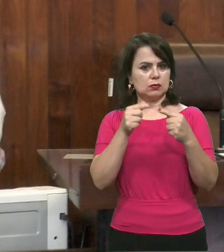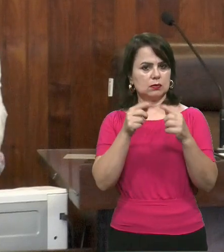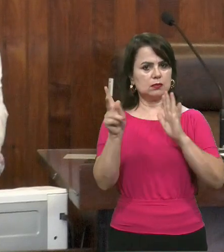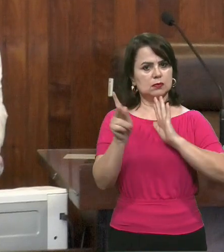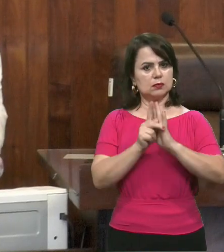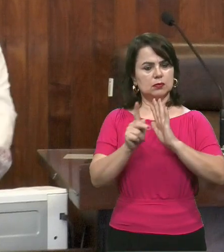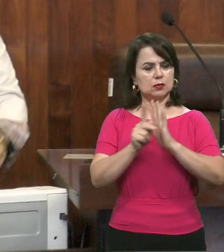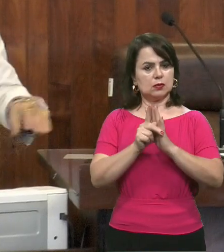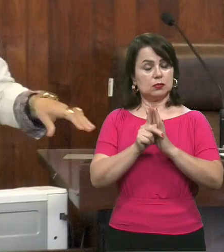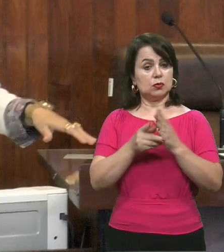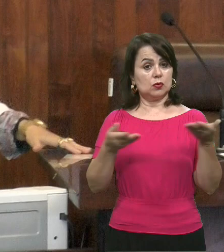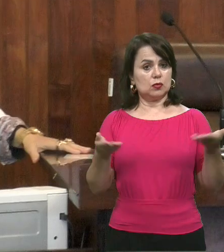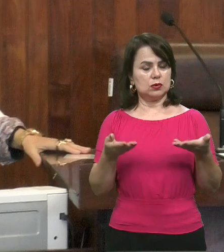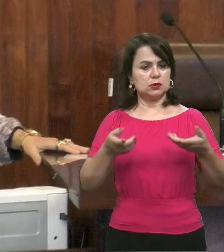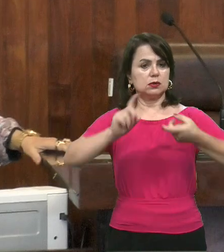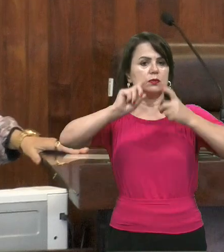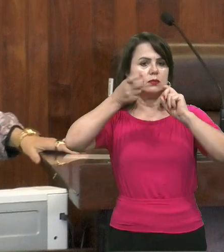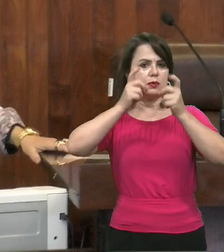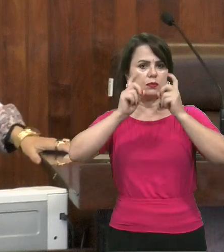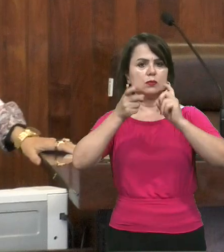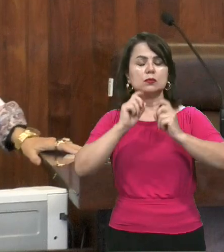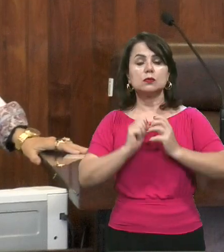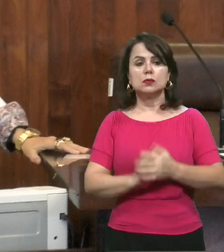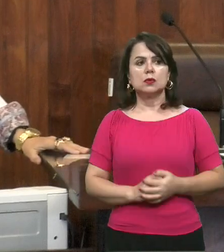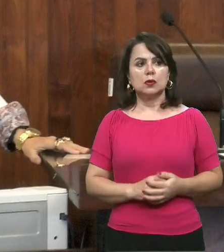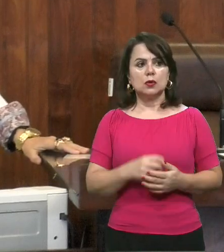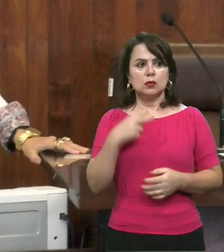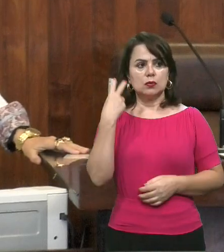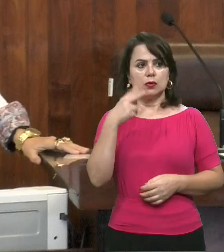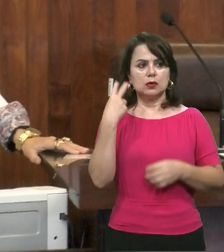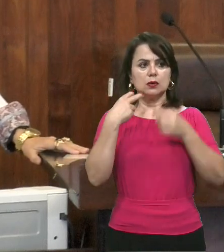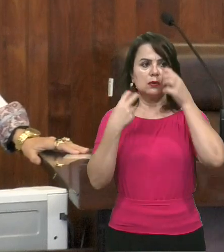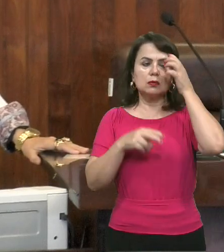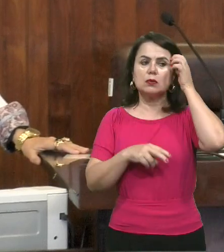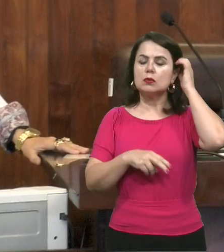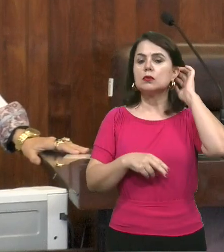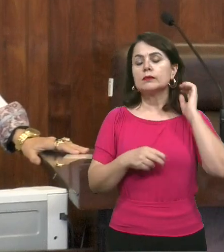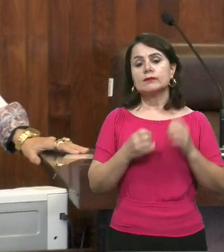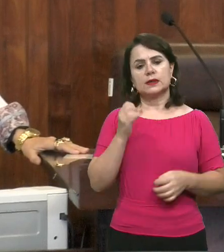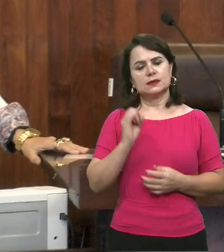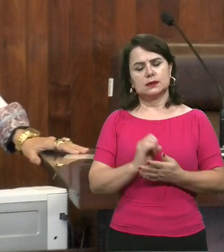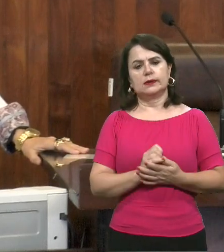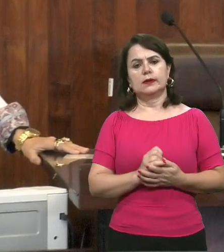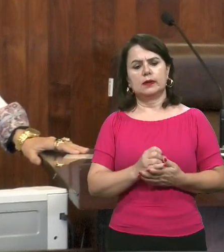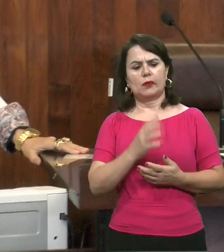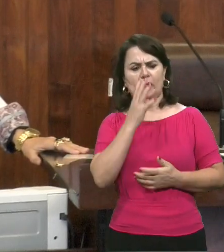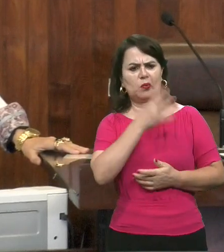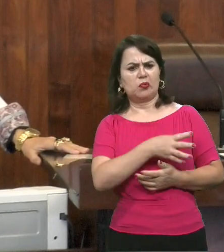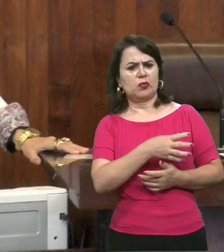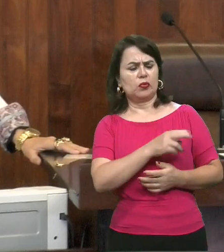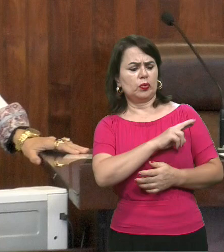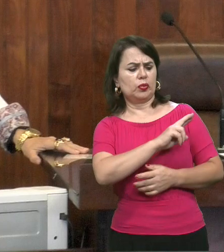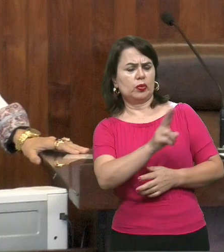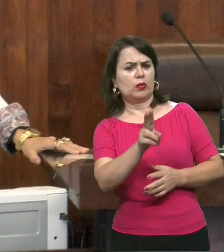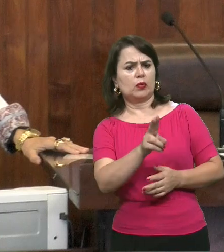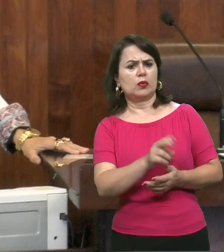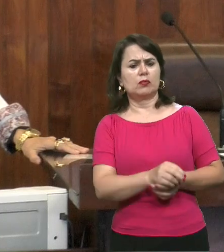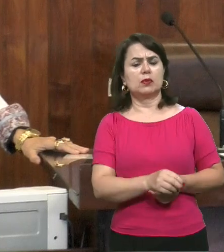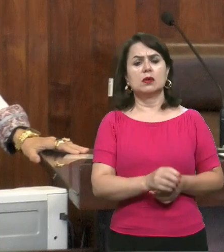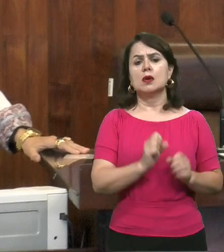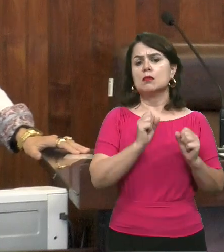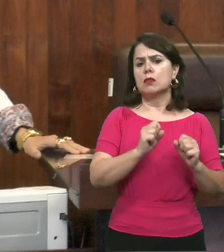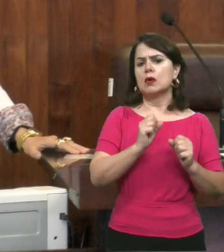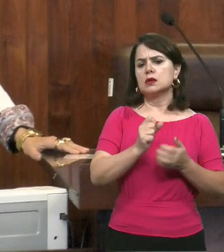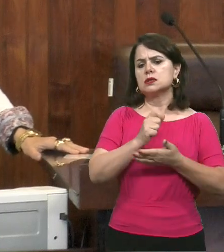expressamente mencionados na inscrição. O vereador que for citado ou ofendido, eventualmente, né, se for citado, no ato poderá